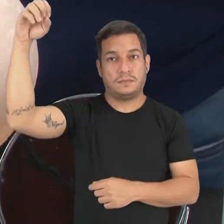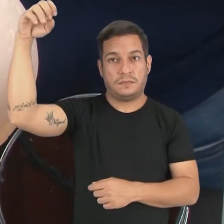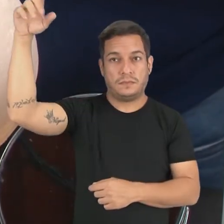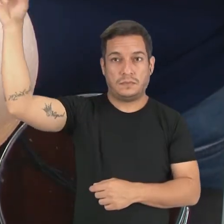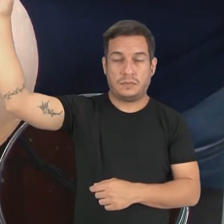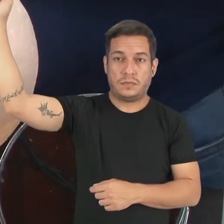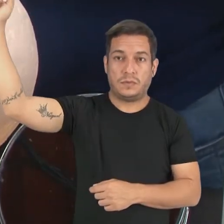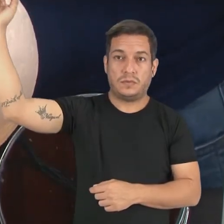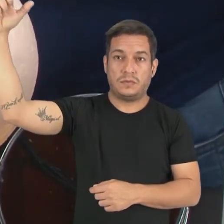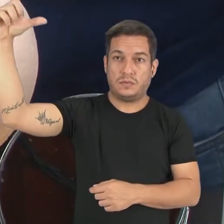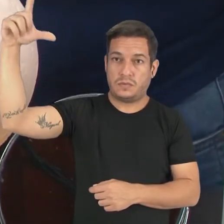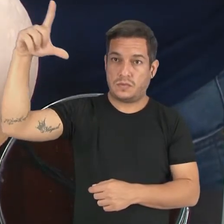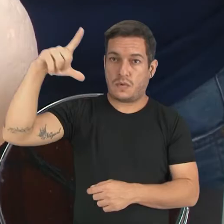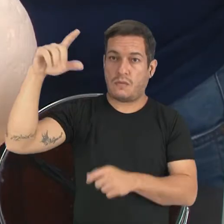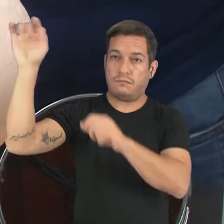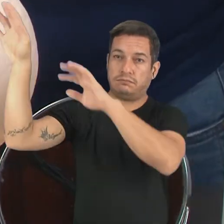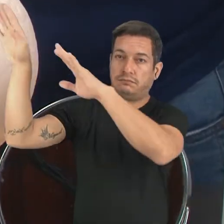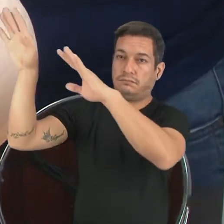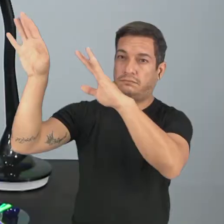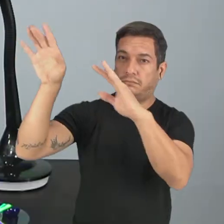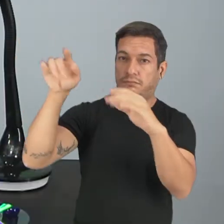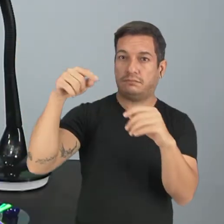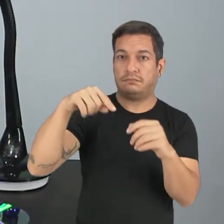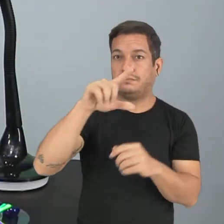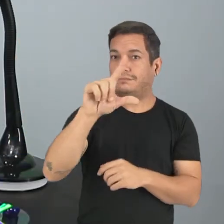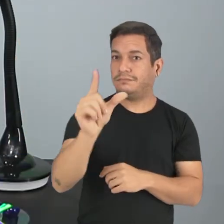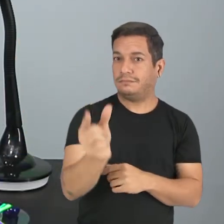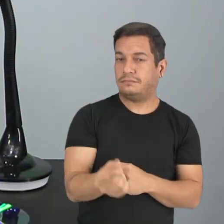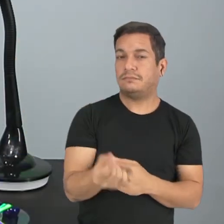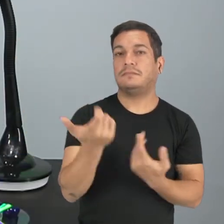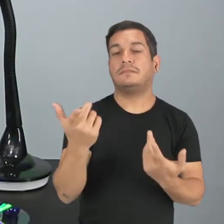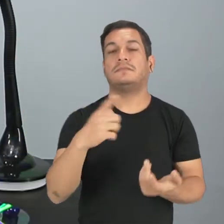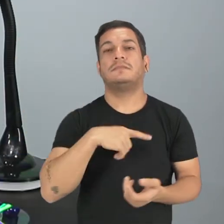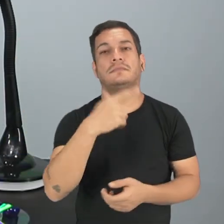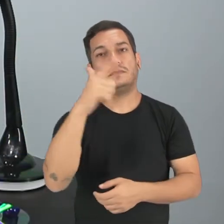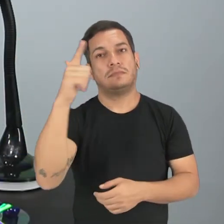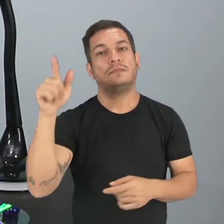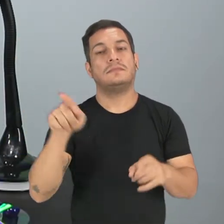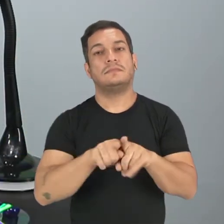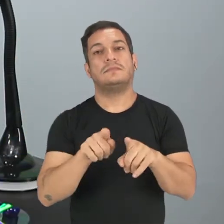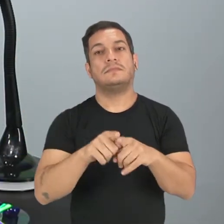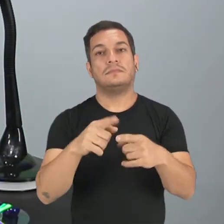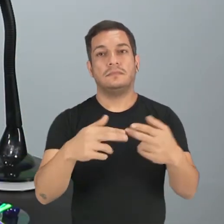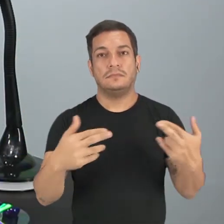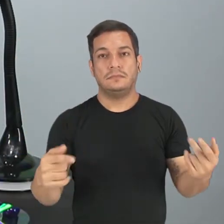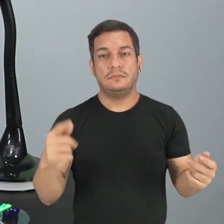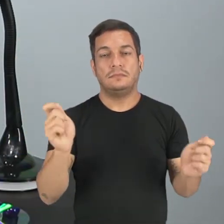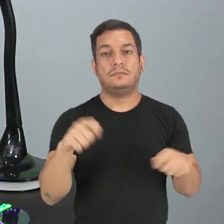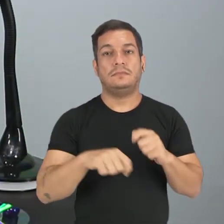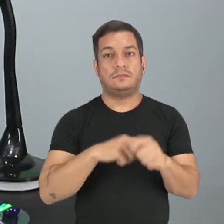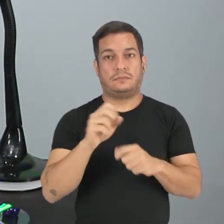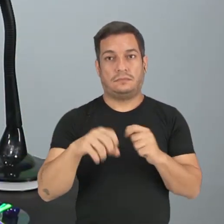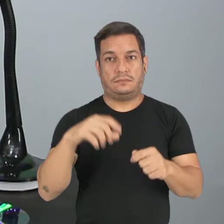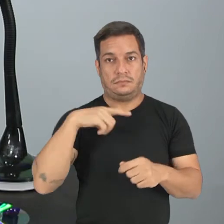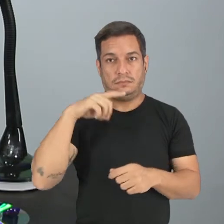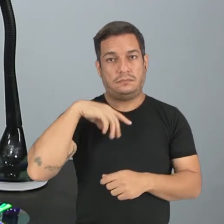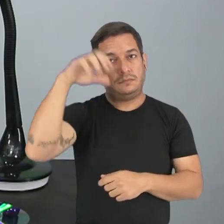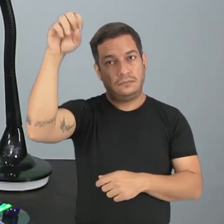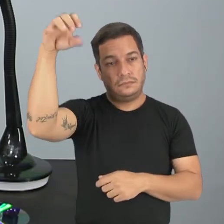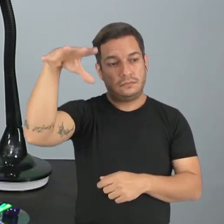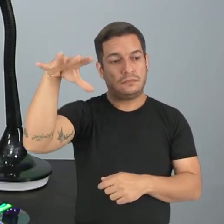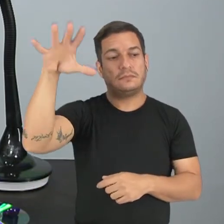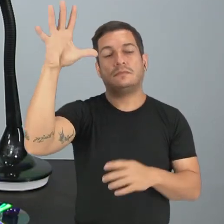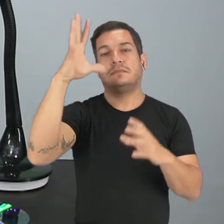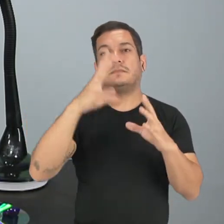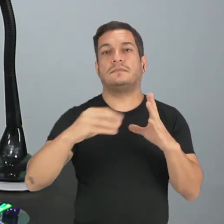por quem? Pelo Sol. E além dele, a gente também tem outros objetos que refletem a luz que